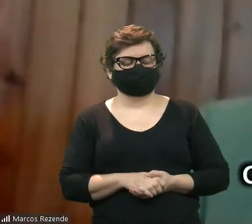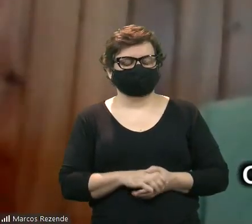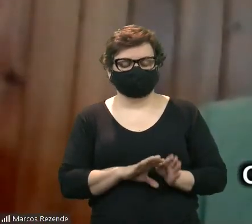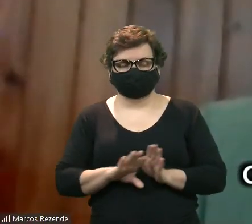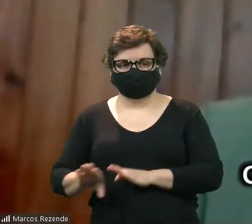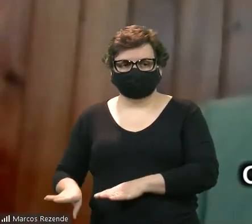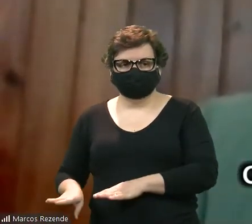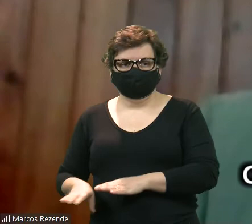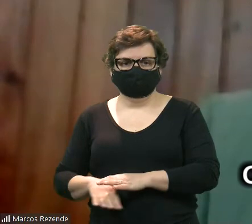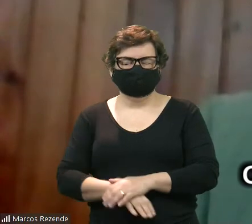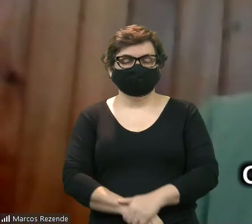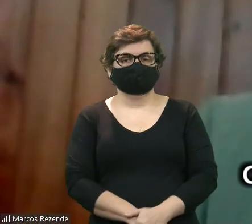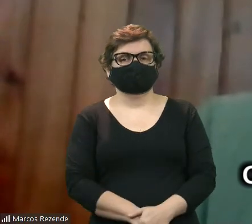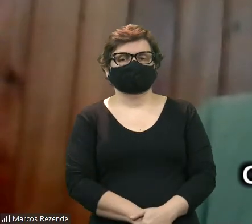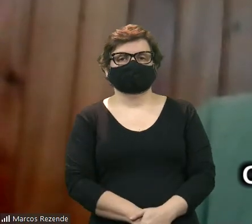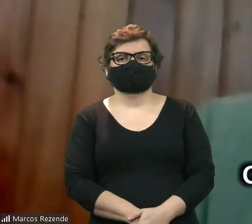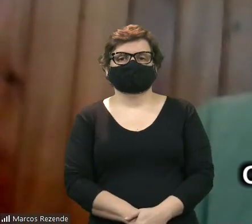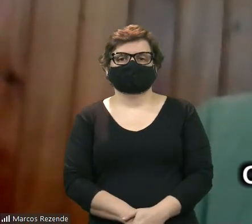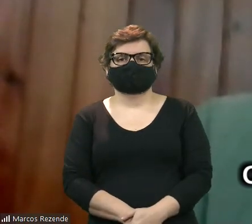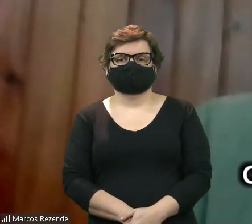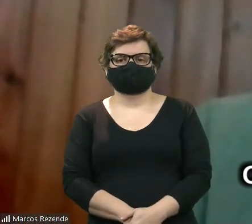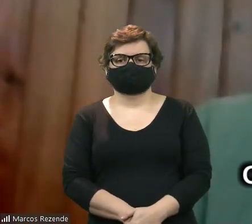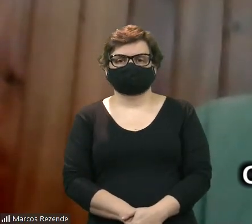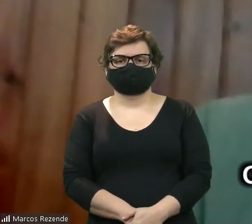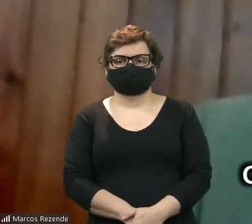Declino. Declinou.